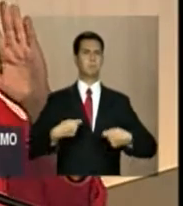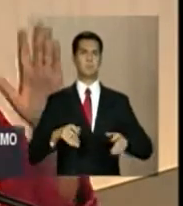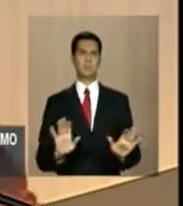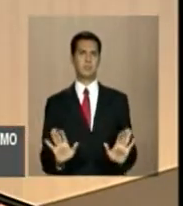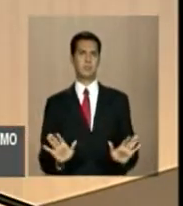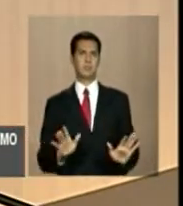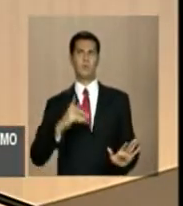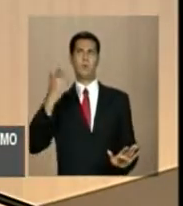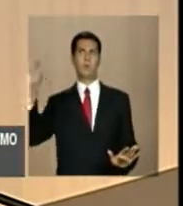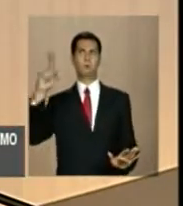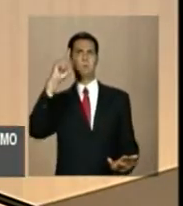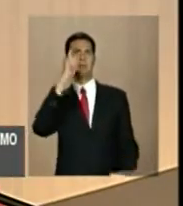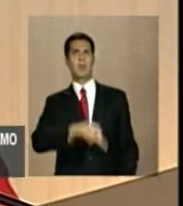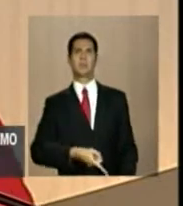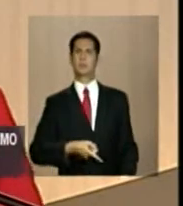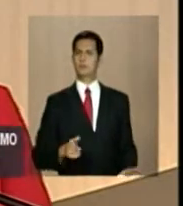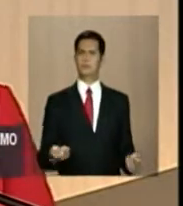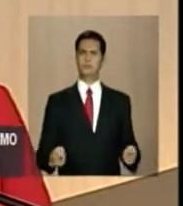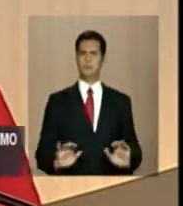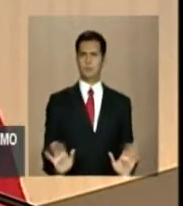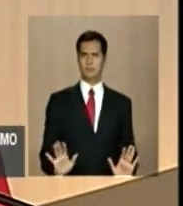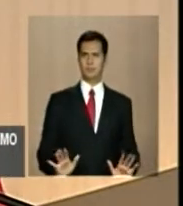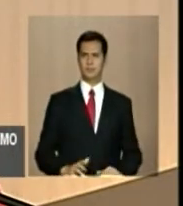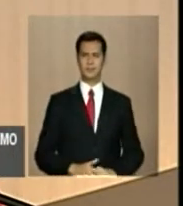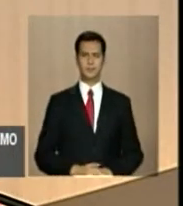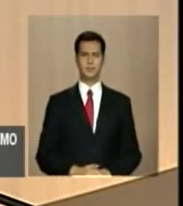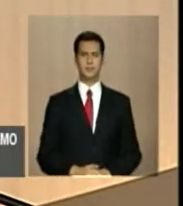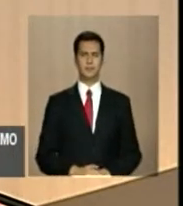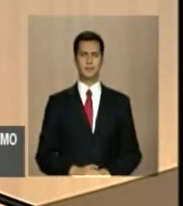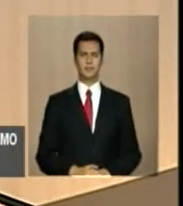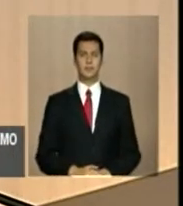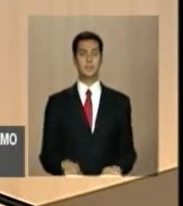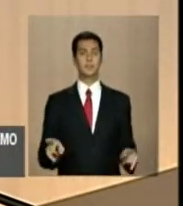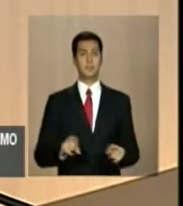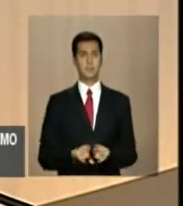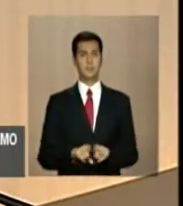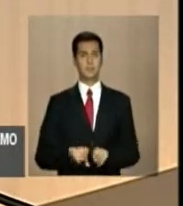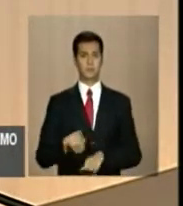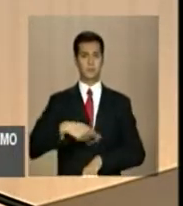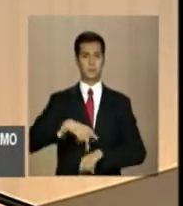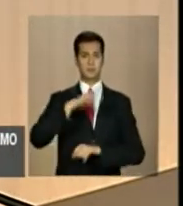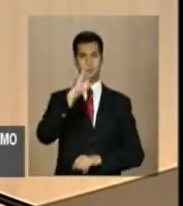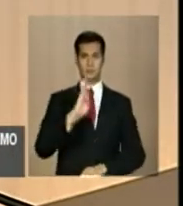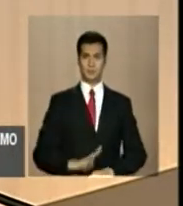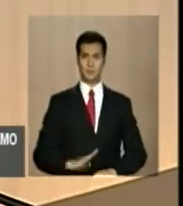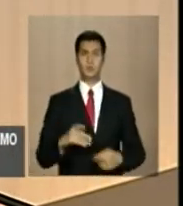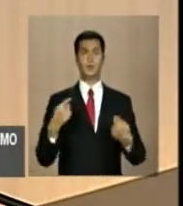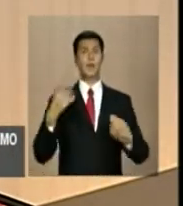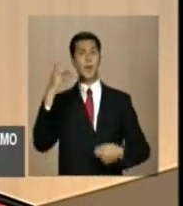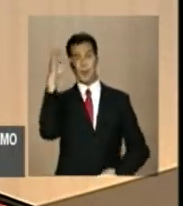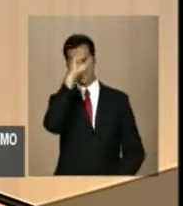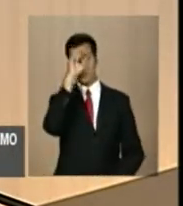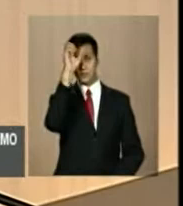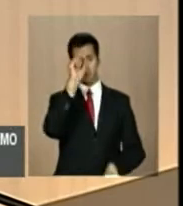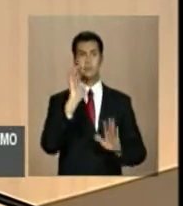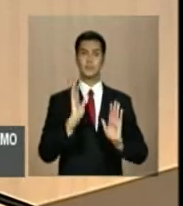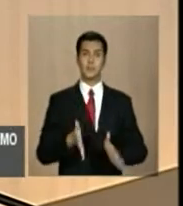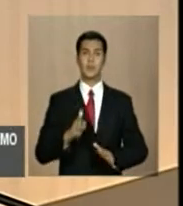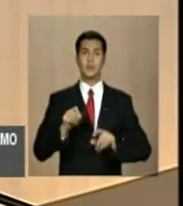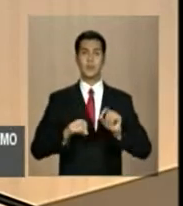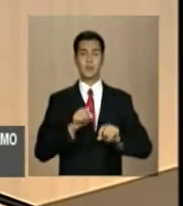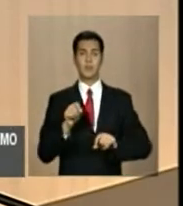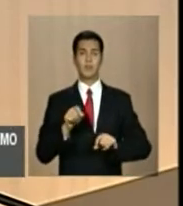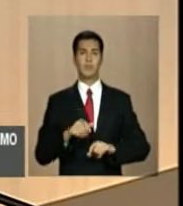de ninguém. Ao mesmo tempo, somos um país que aprendeu que não há possibilidade,